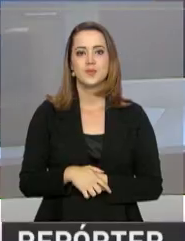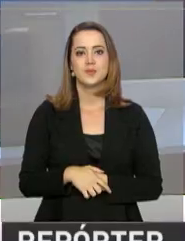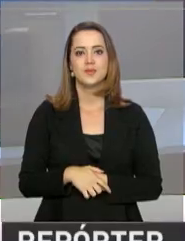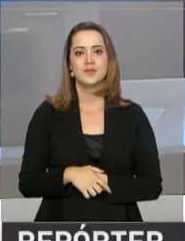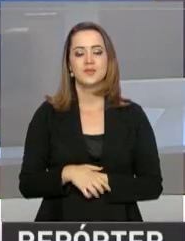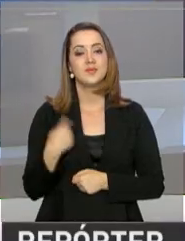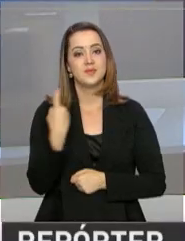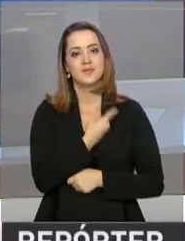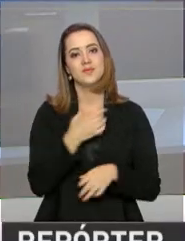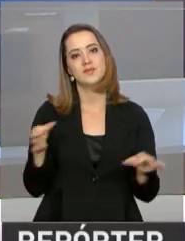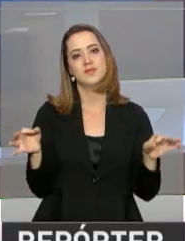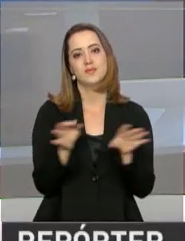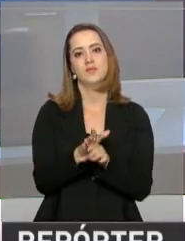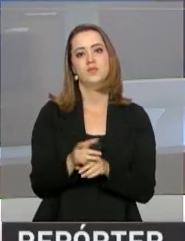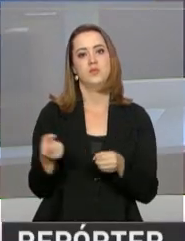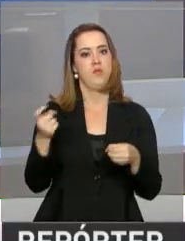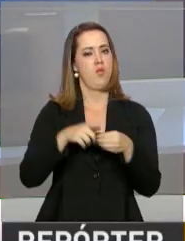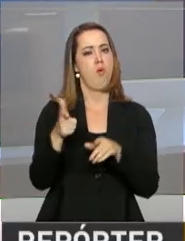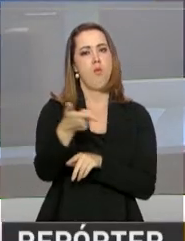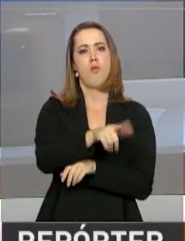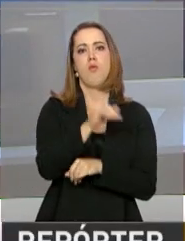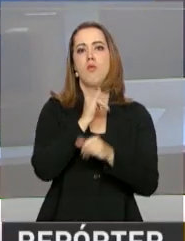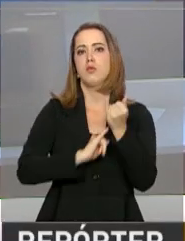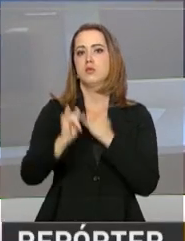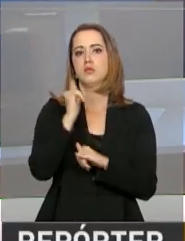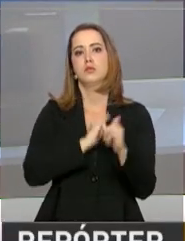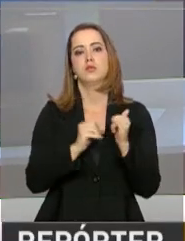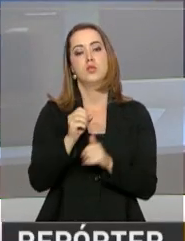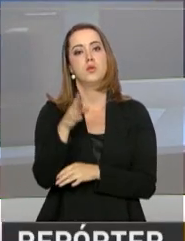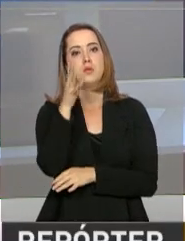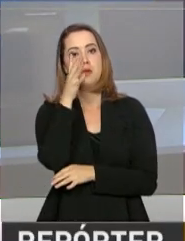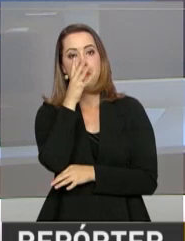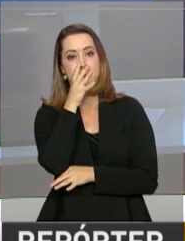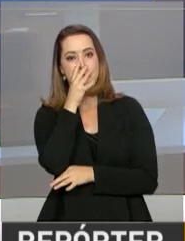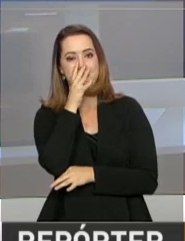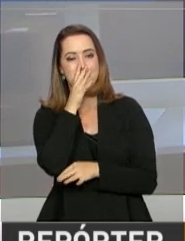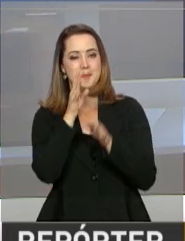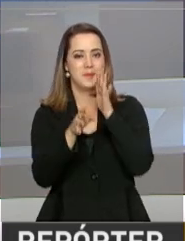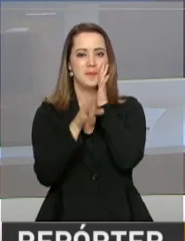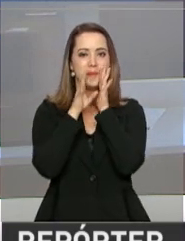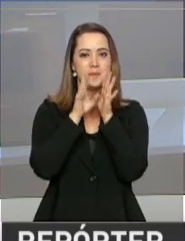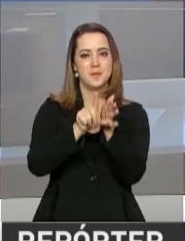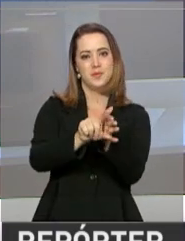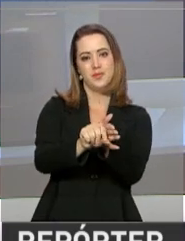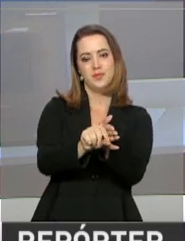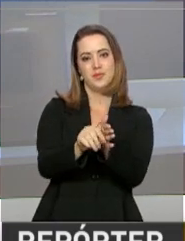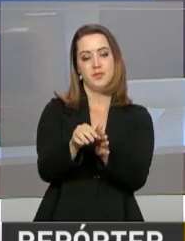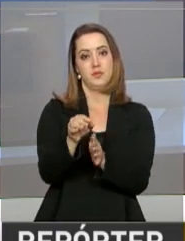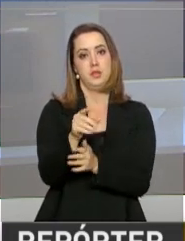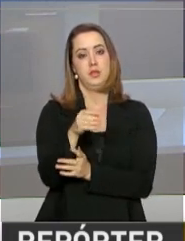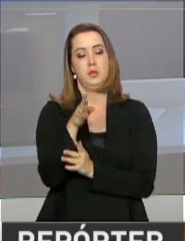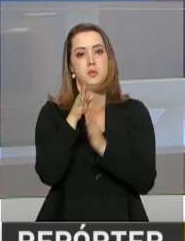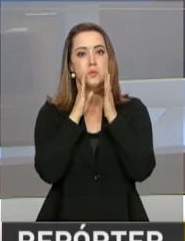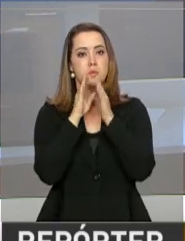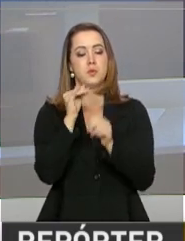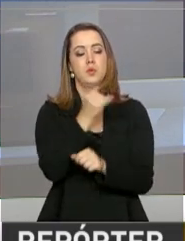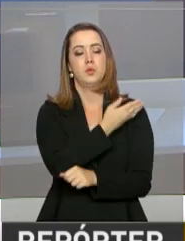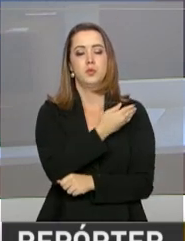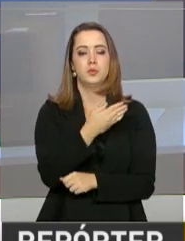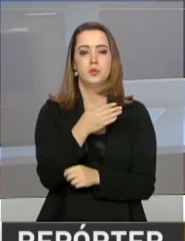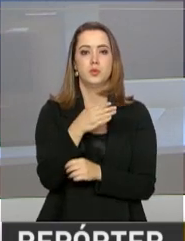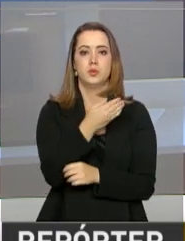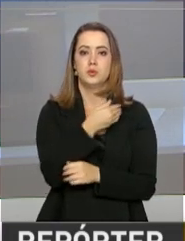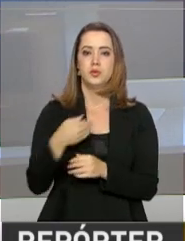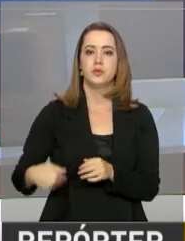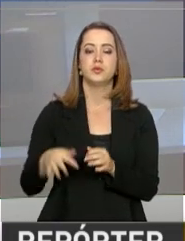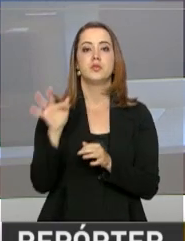nós ficamos por aqui voltamos a qualquer momento com outras informações acompanhe as notícias do governo federal também nas nossas redes